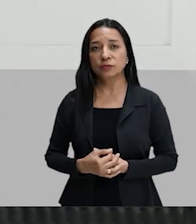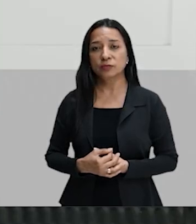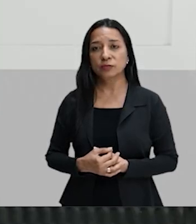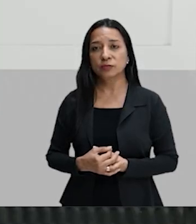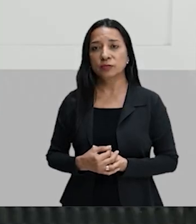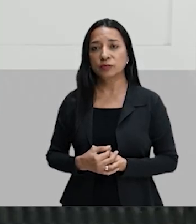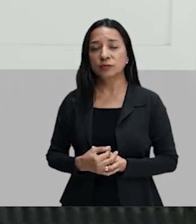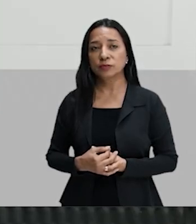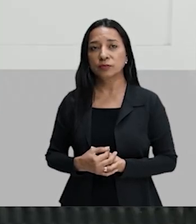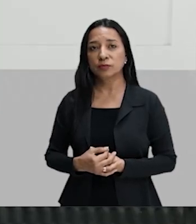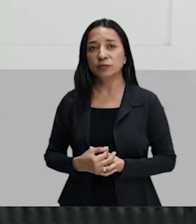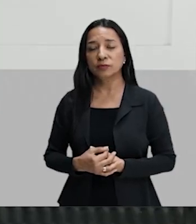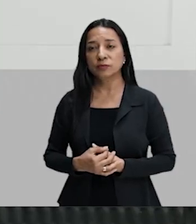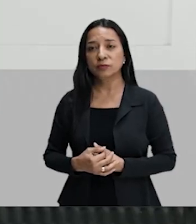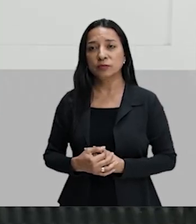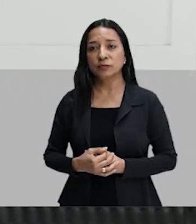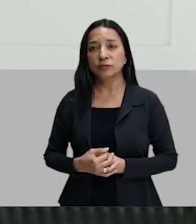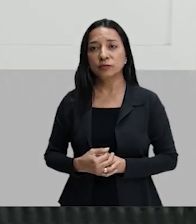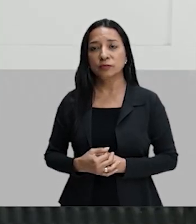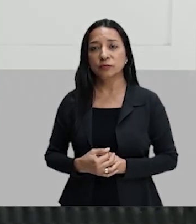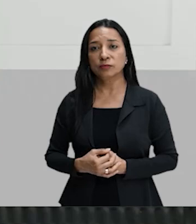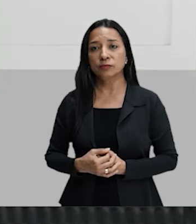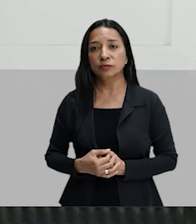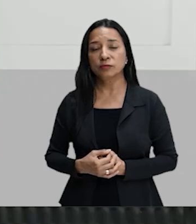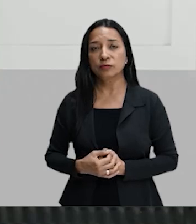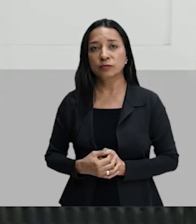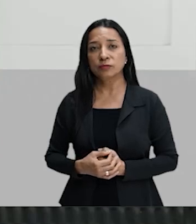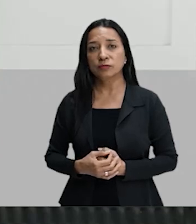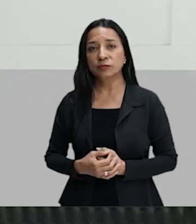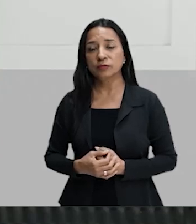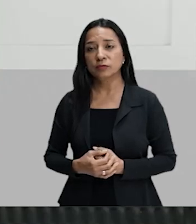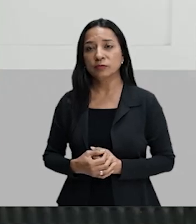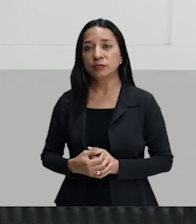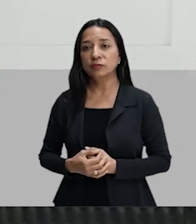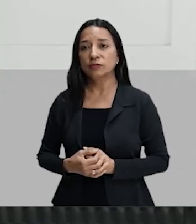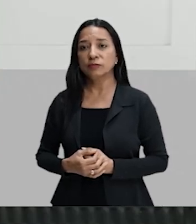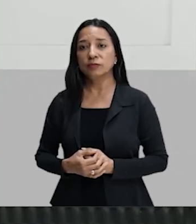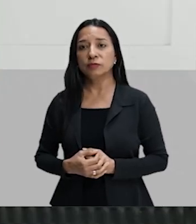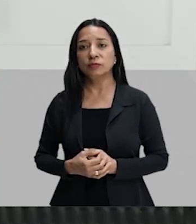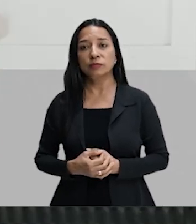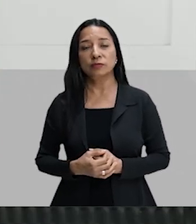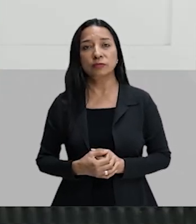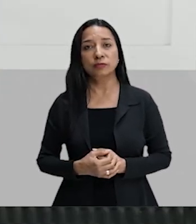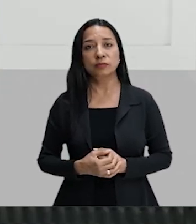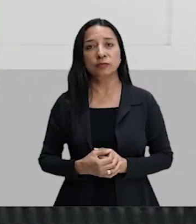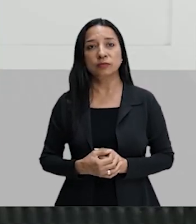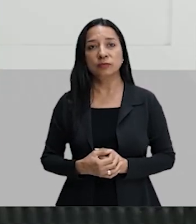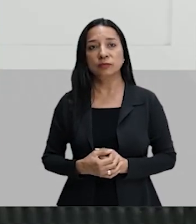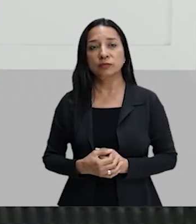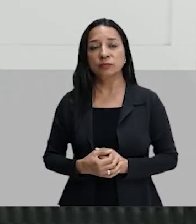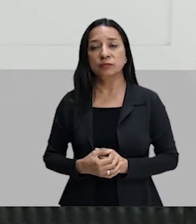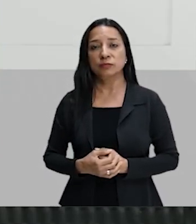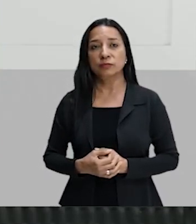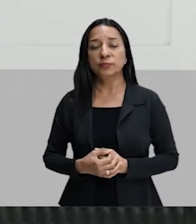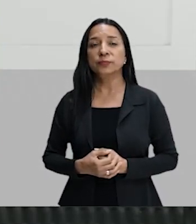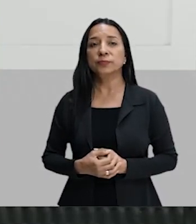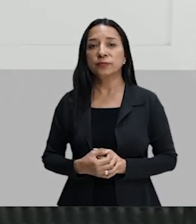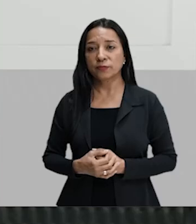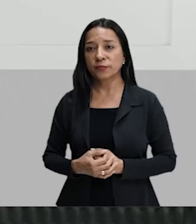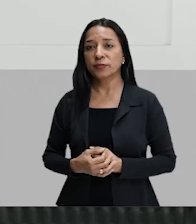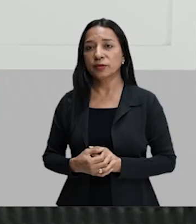multiplicado por x ao cubo, mais x ao quadrado, mais 2x, mais 3 tenha grau